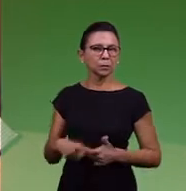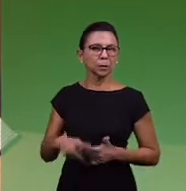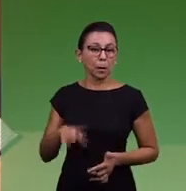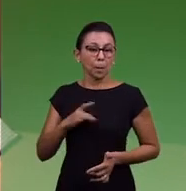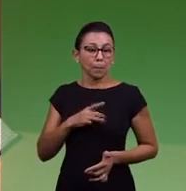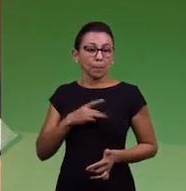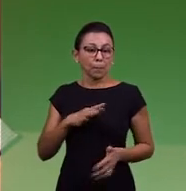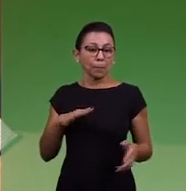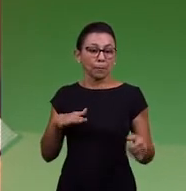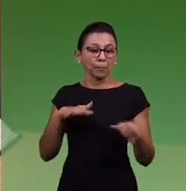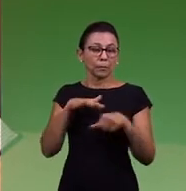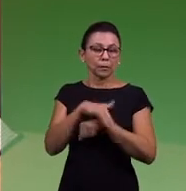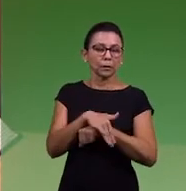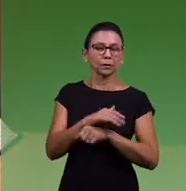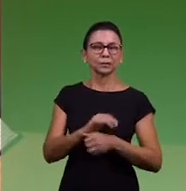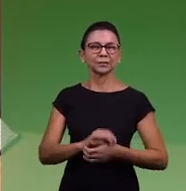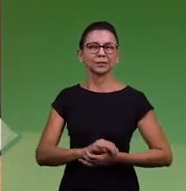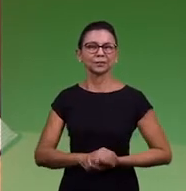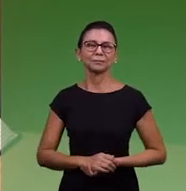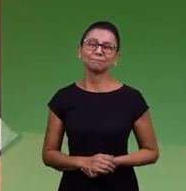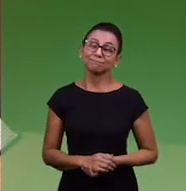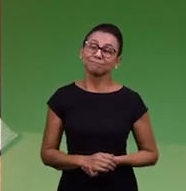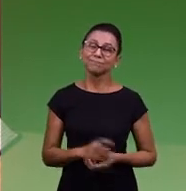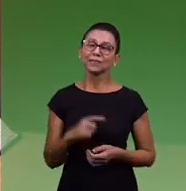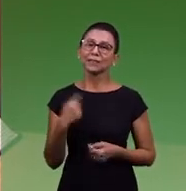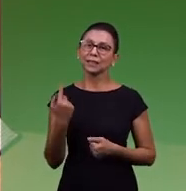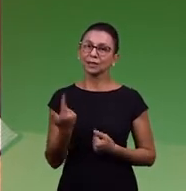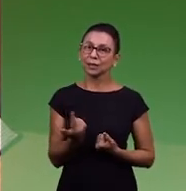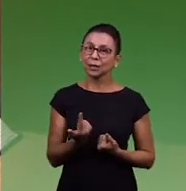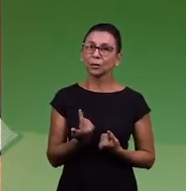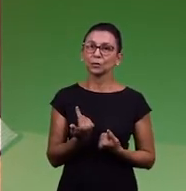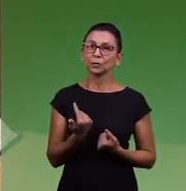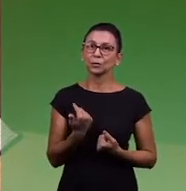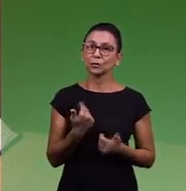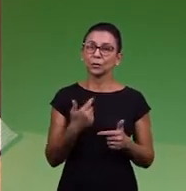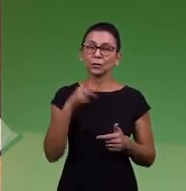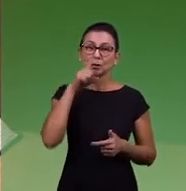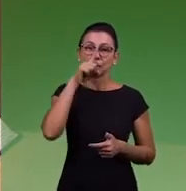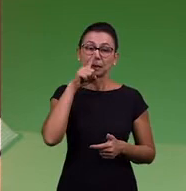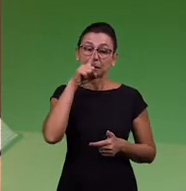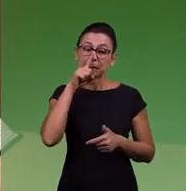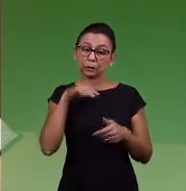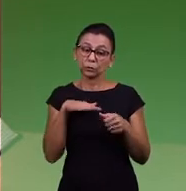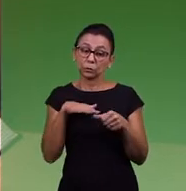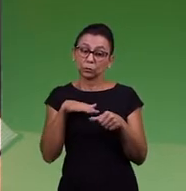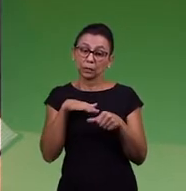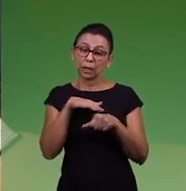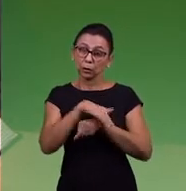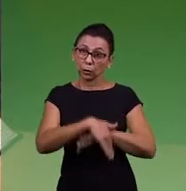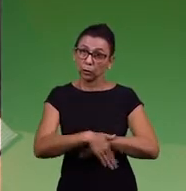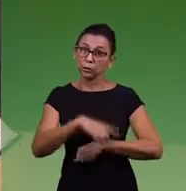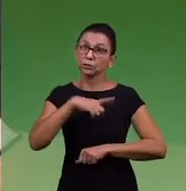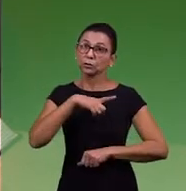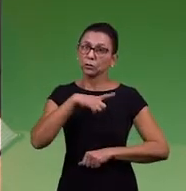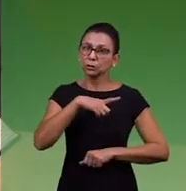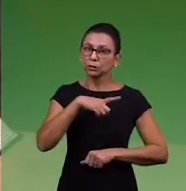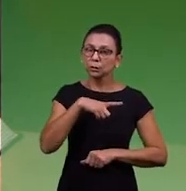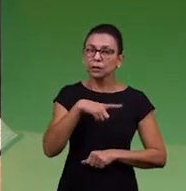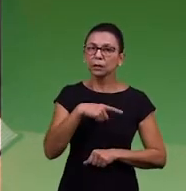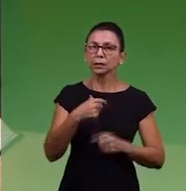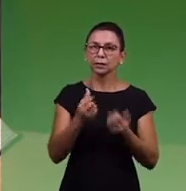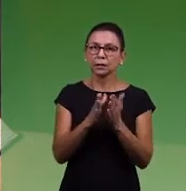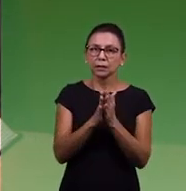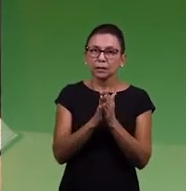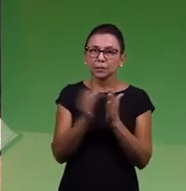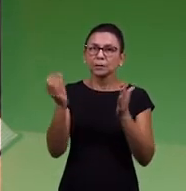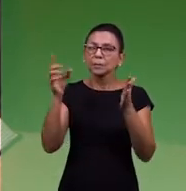nós consultamos a palavra? Para buscar a direção do Senhor, porque os temores noturnos, eles existem. Mas nós abrimos a palavra e a